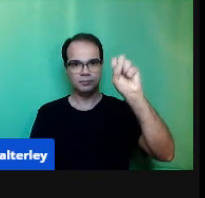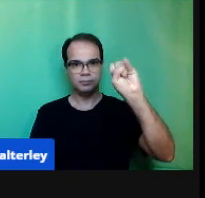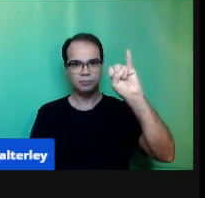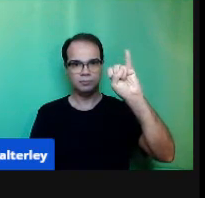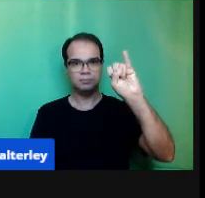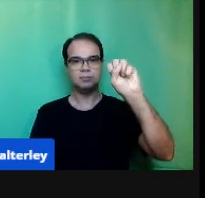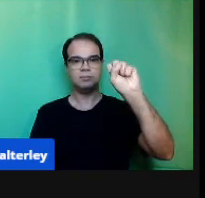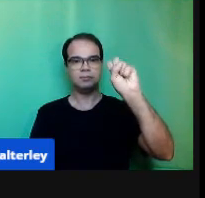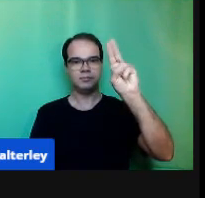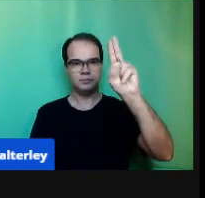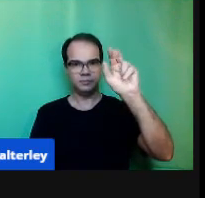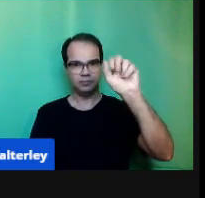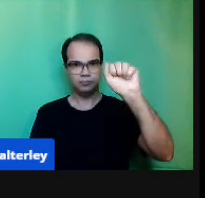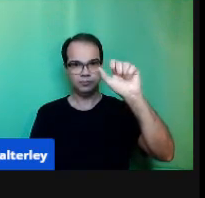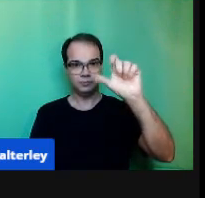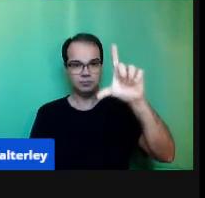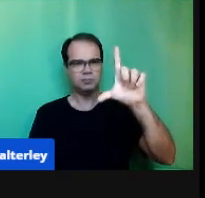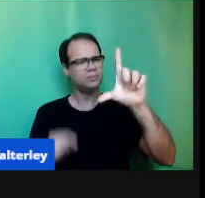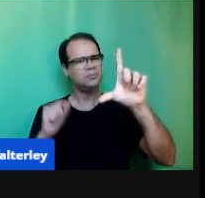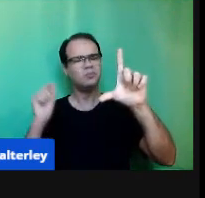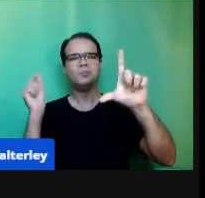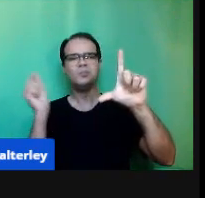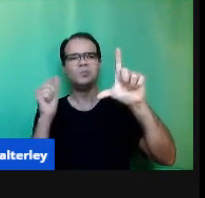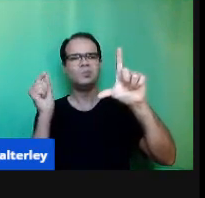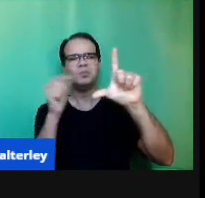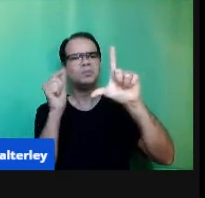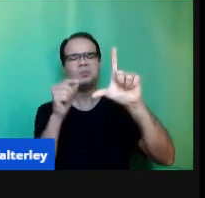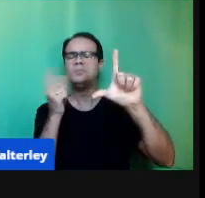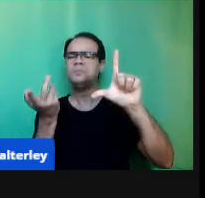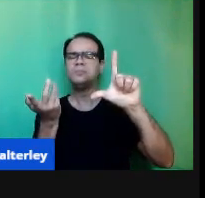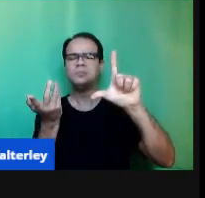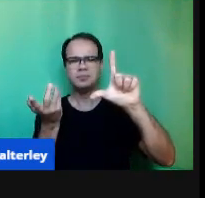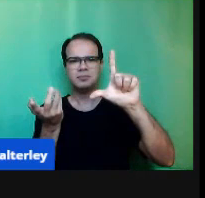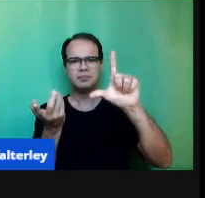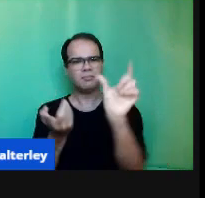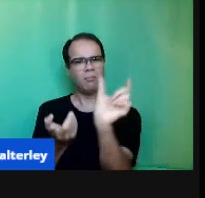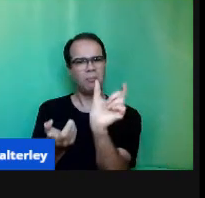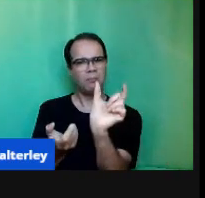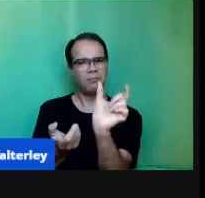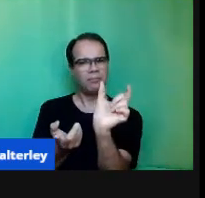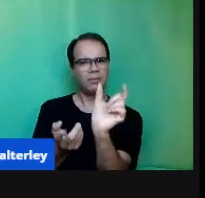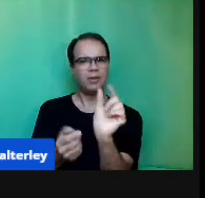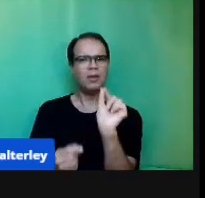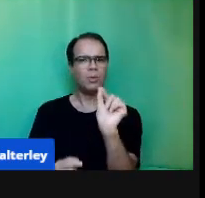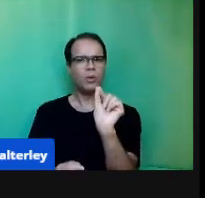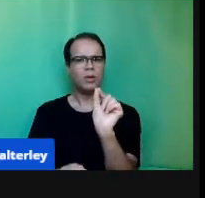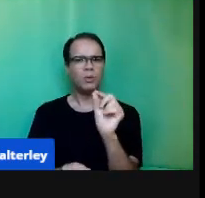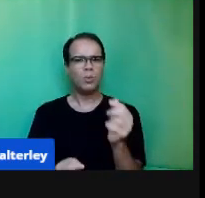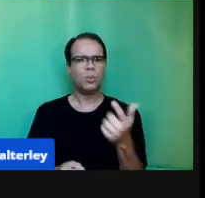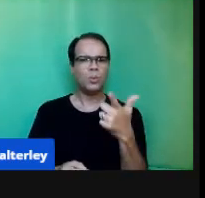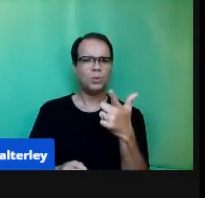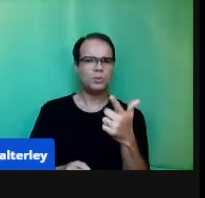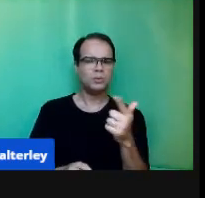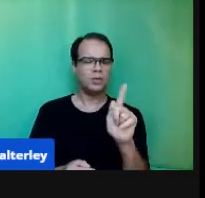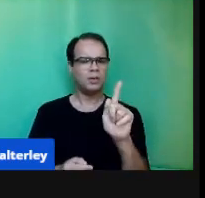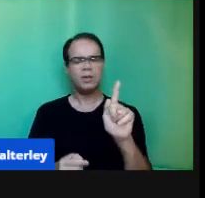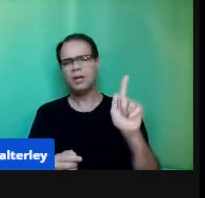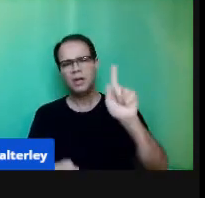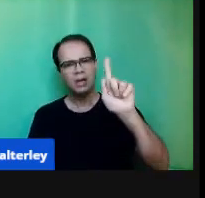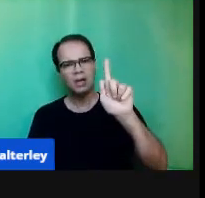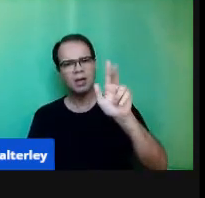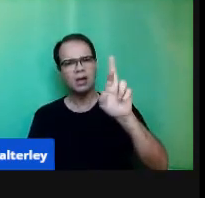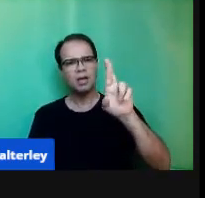mestrado, eu trabalhei em cima desse conceito de audiovisual amador e uma gramática audiovisual que todo mundo